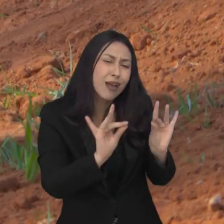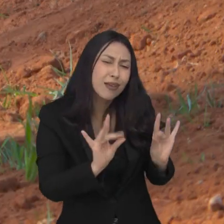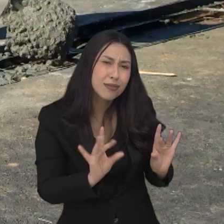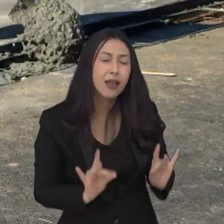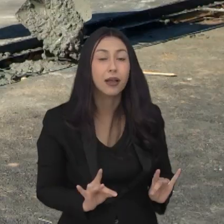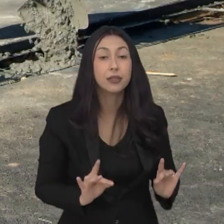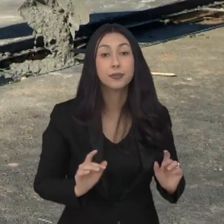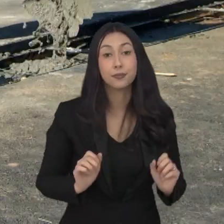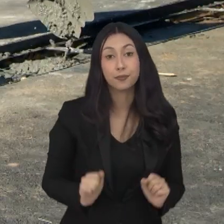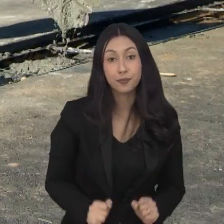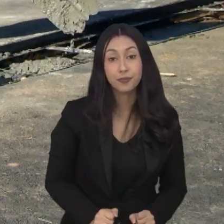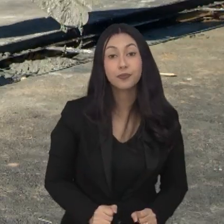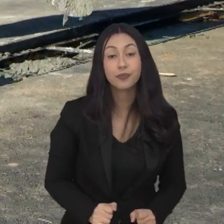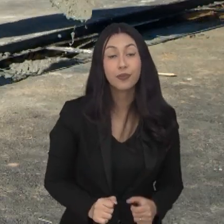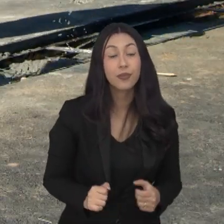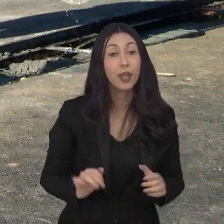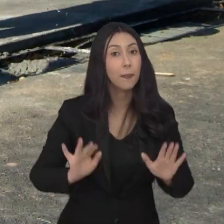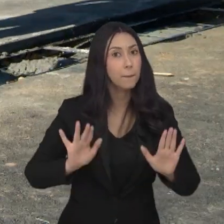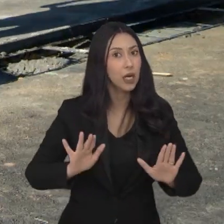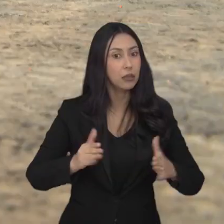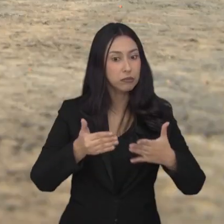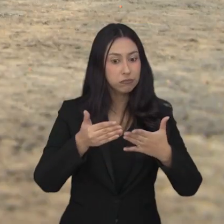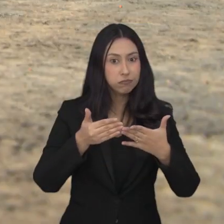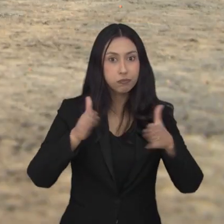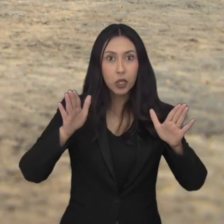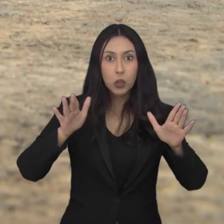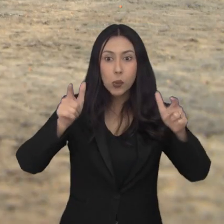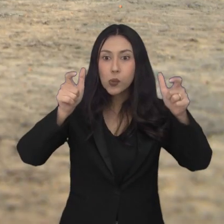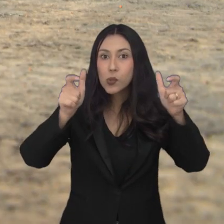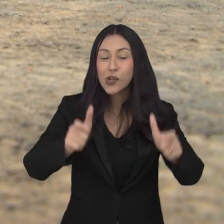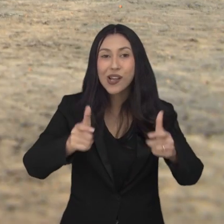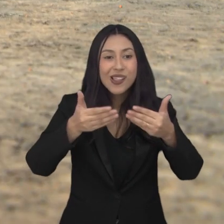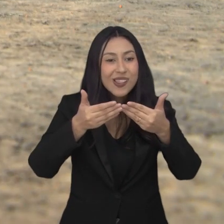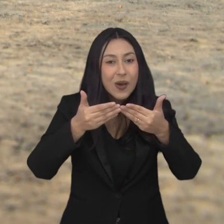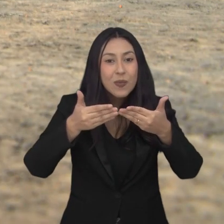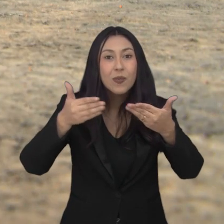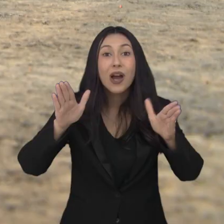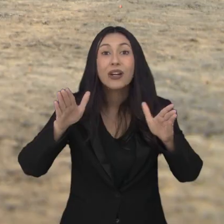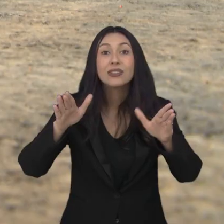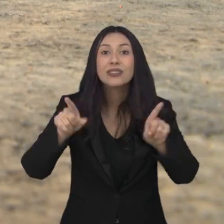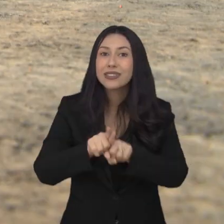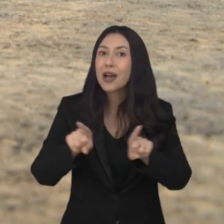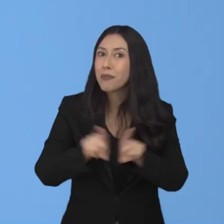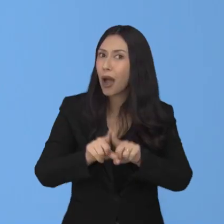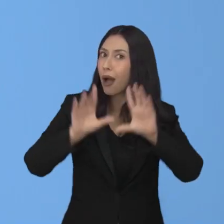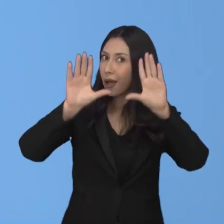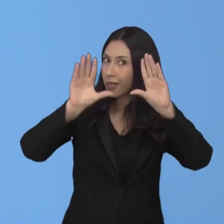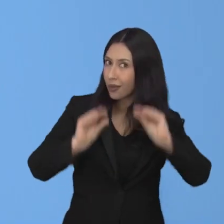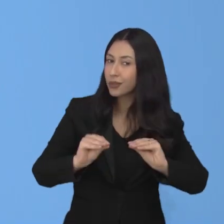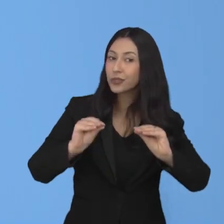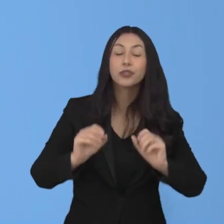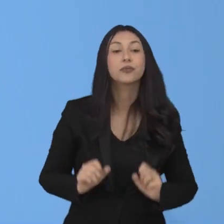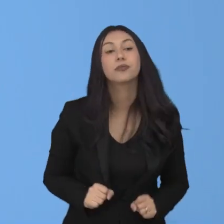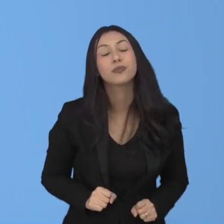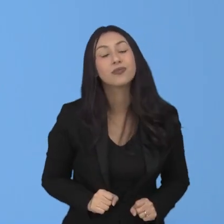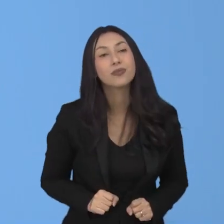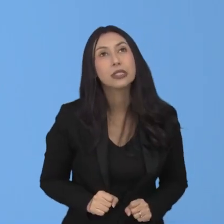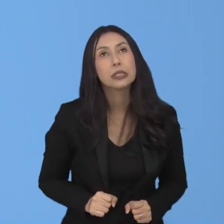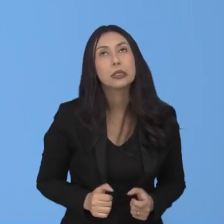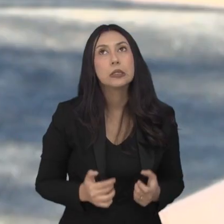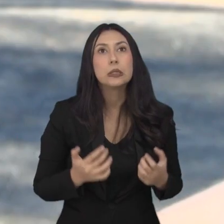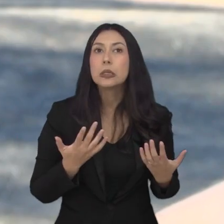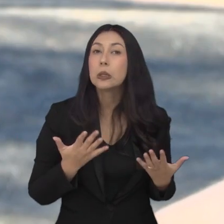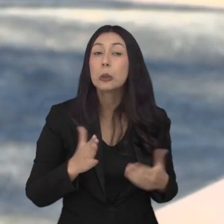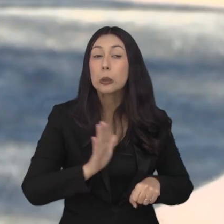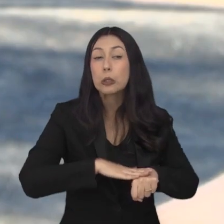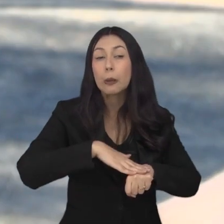do asfalto e a instalação do ponto de largada. Assim que inaugurado, o local vai ficar aberto, inclusive em horário noturno.